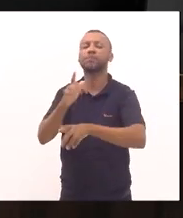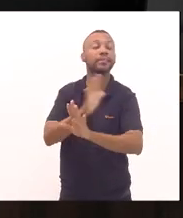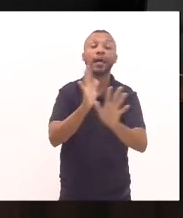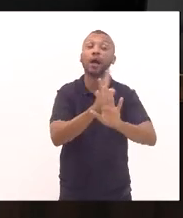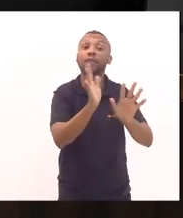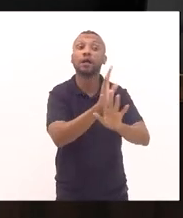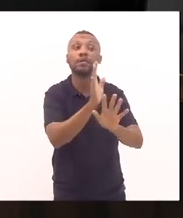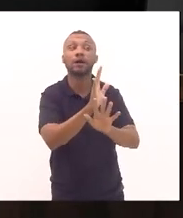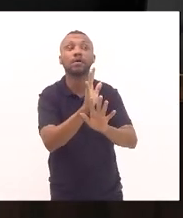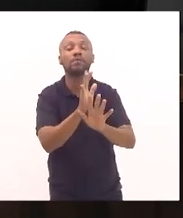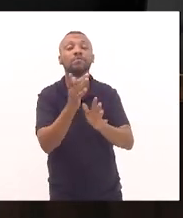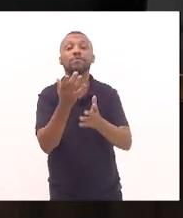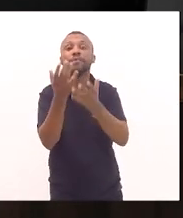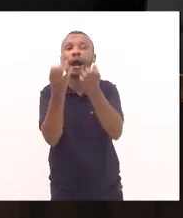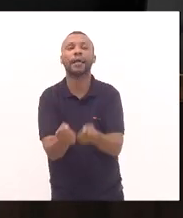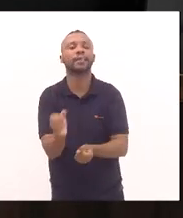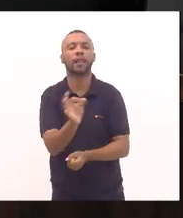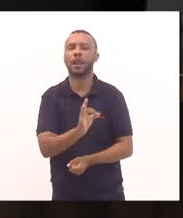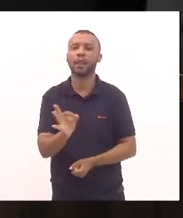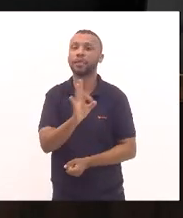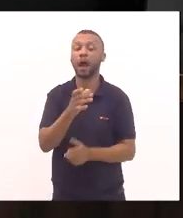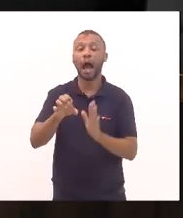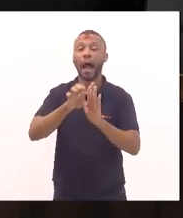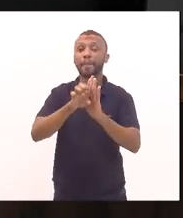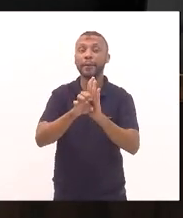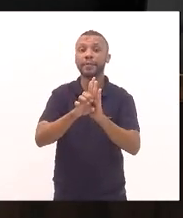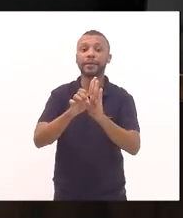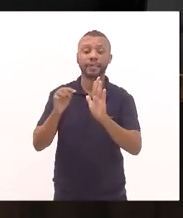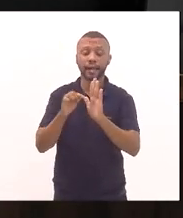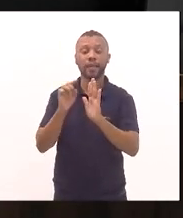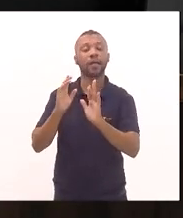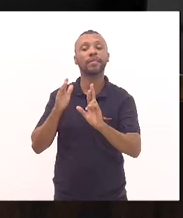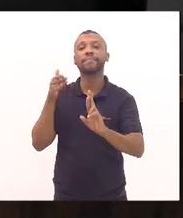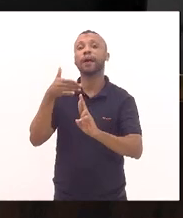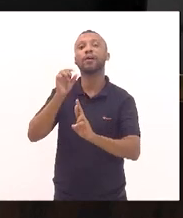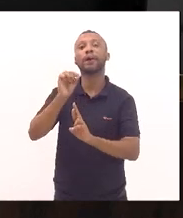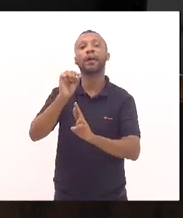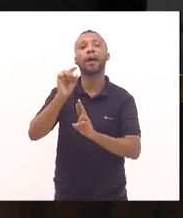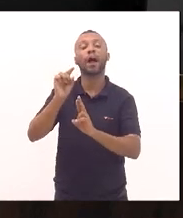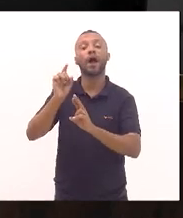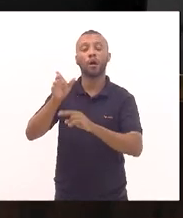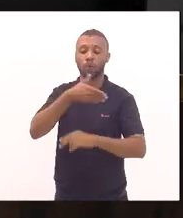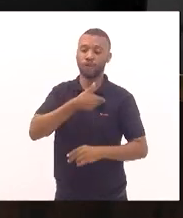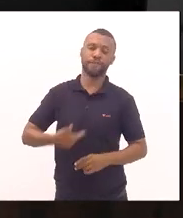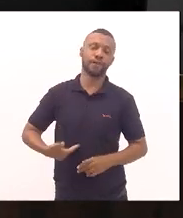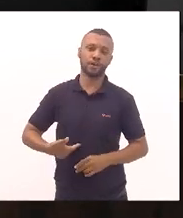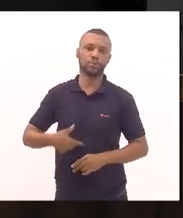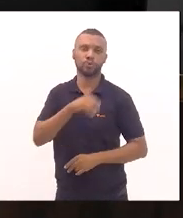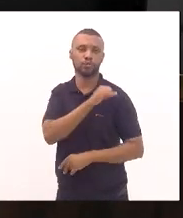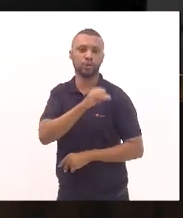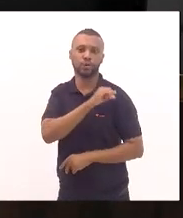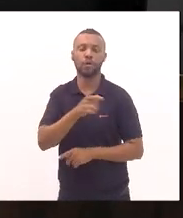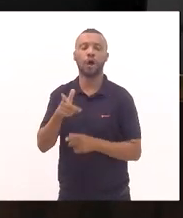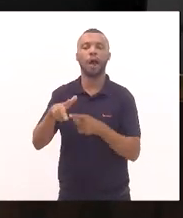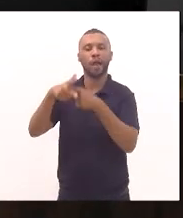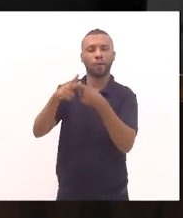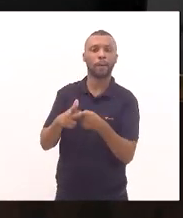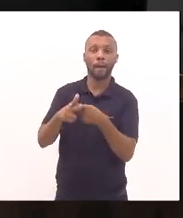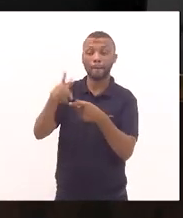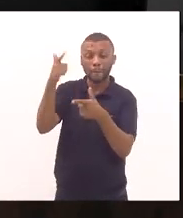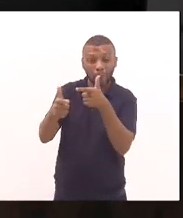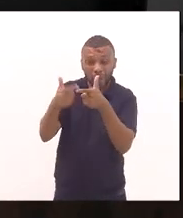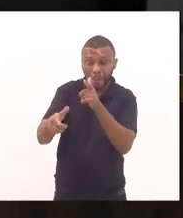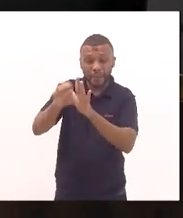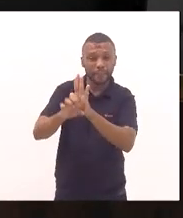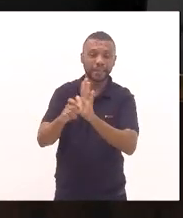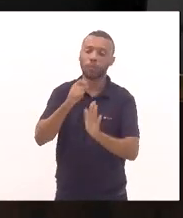Não. Também não foi acatada. É uma emenda, estamos falando... Porque ela remete, inclusive, para o executivo regulamentar. Eu não vi problema na emenda. Então, estou querendo